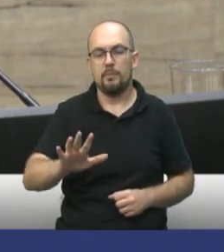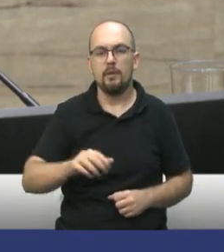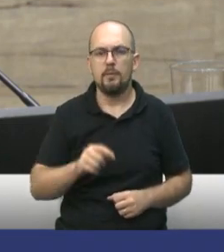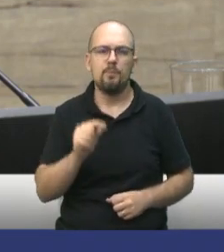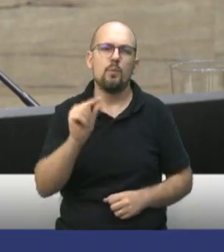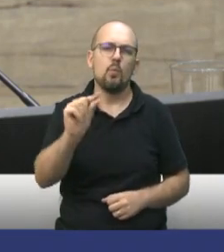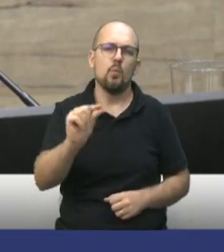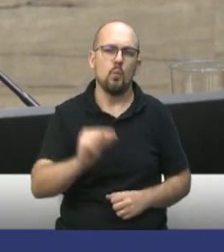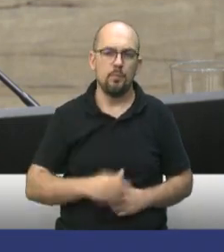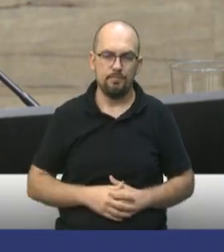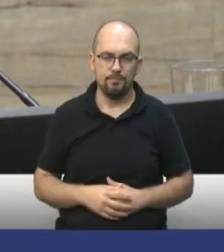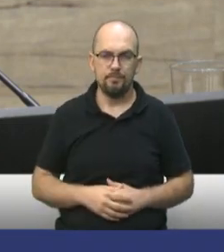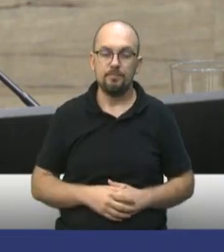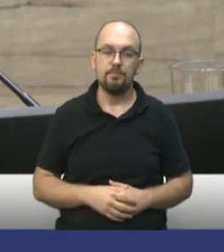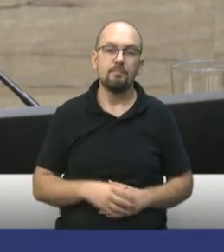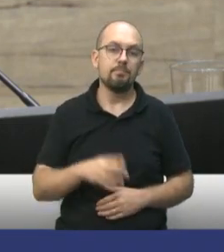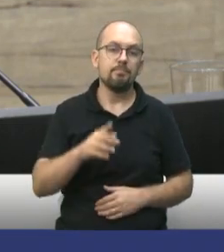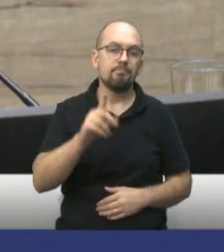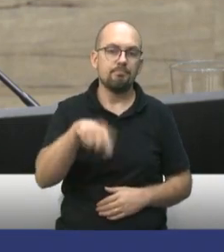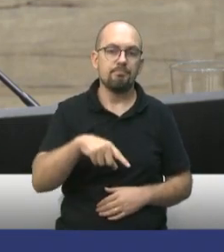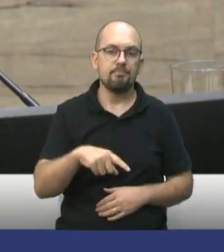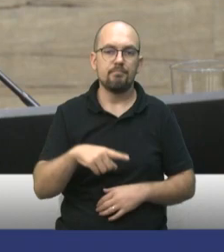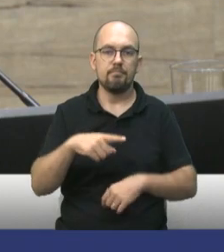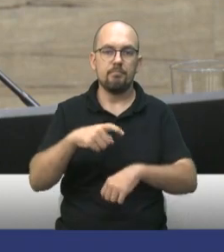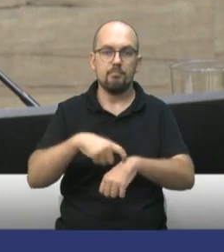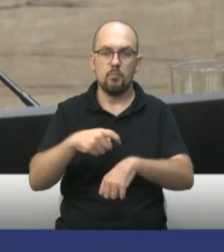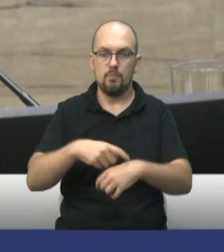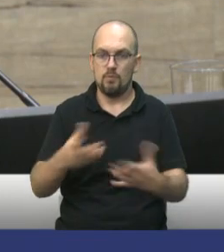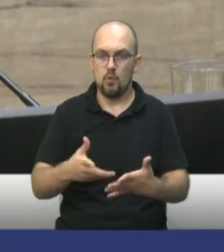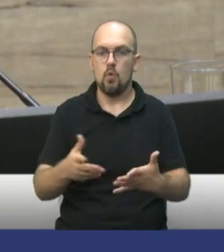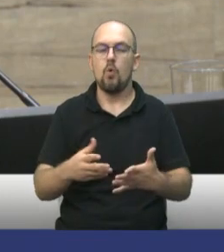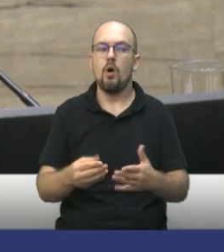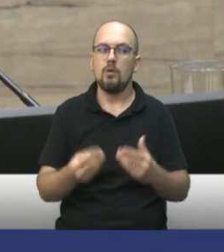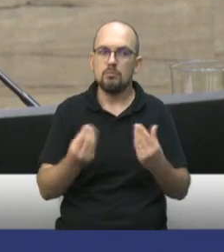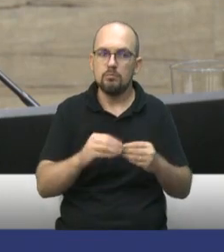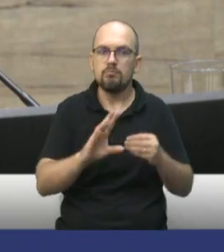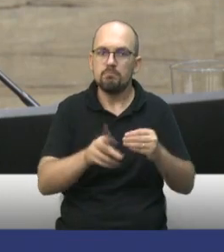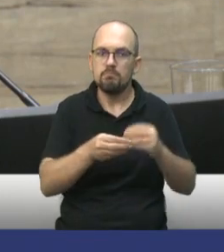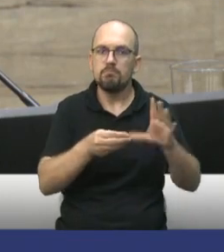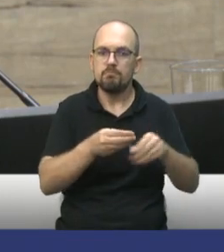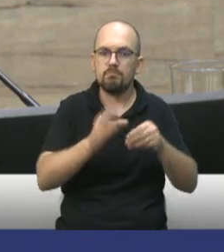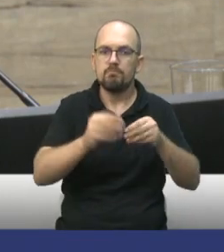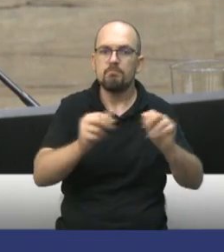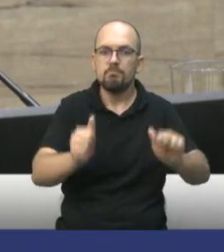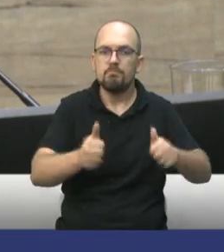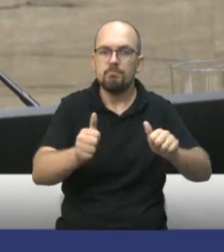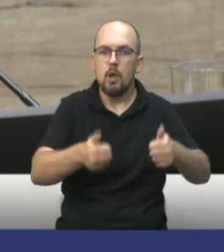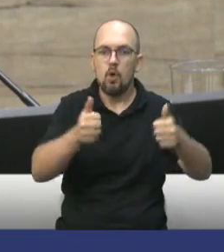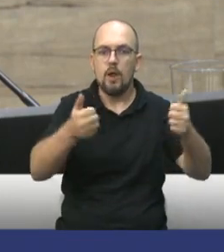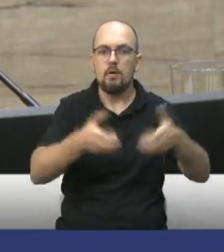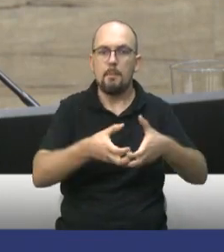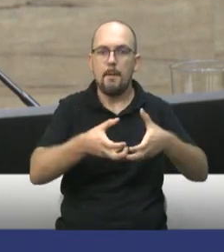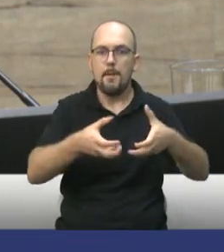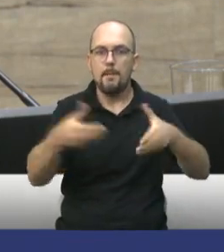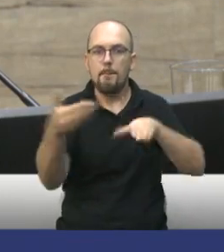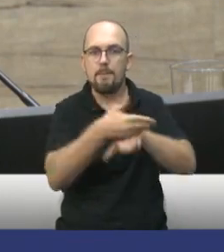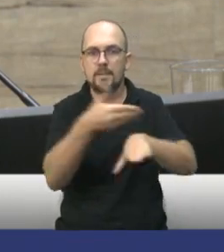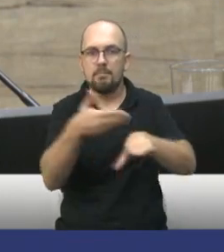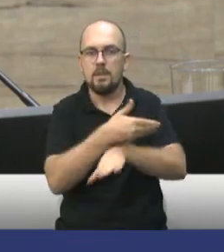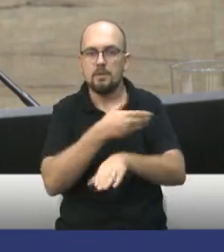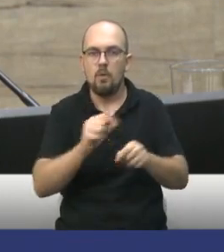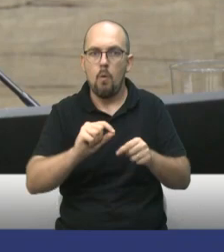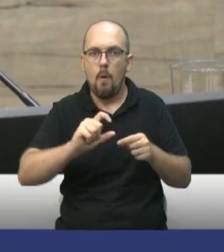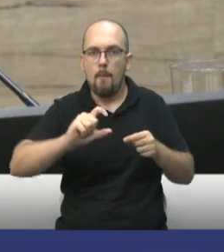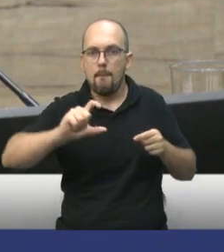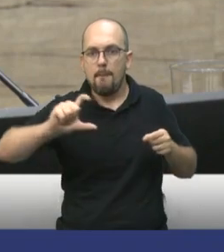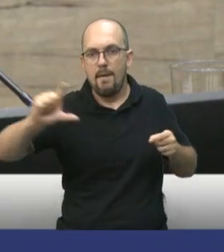pouco, realmente. Mas é o momento da gente estar colocando e compondo isso, e melhorando cada vez mais, né, em relação a isso. Mas